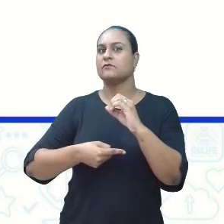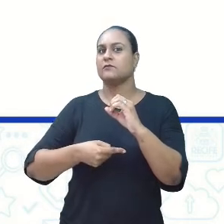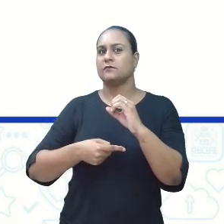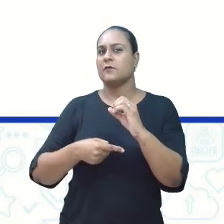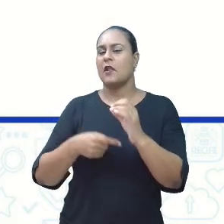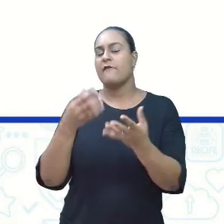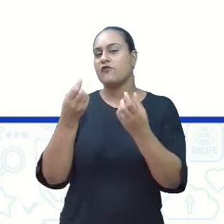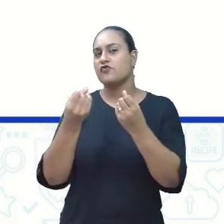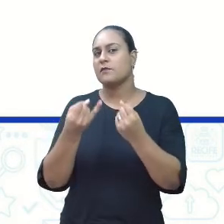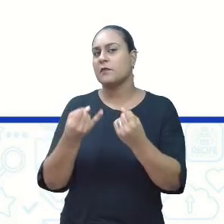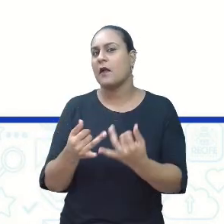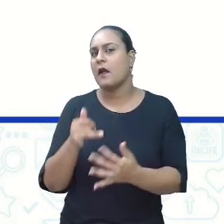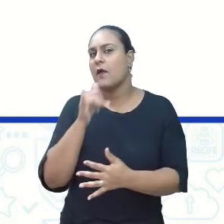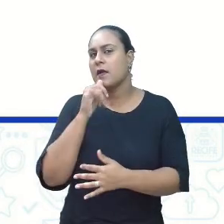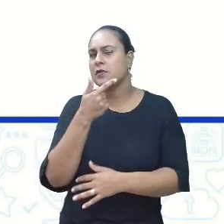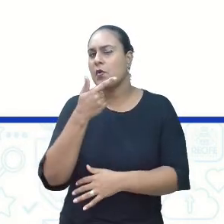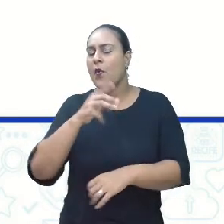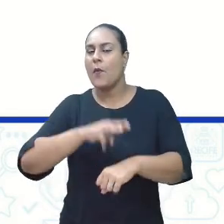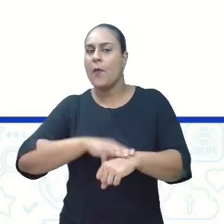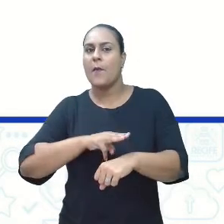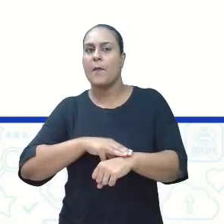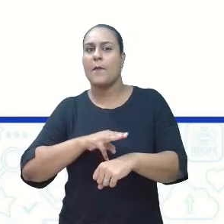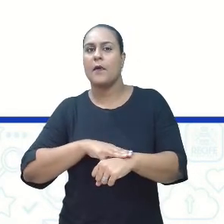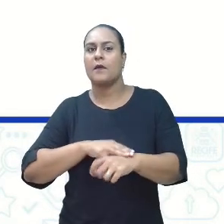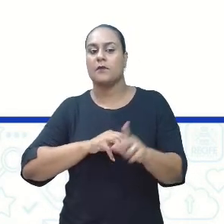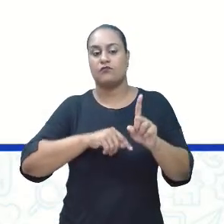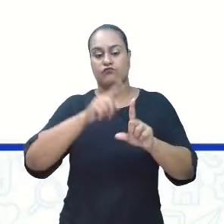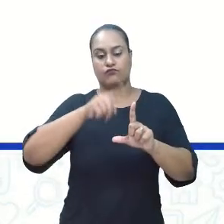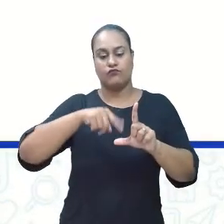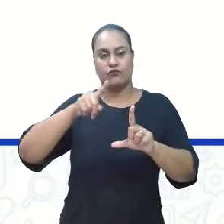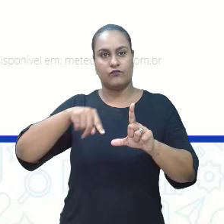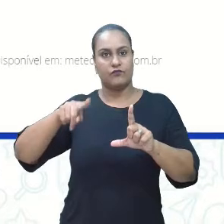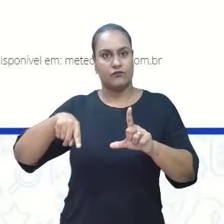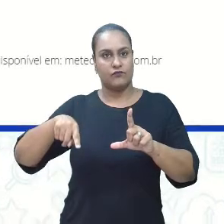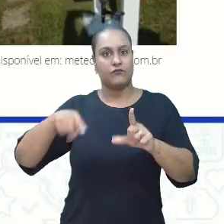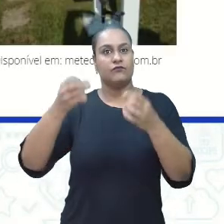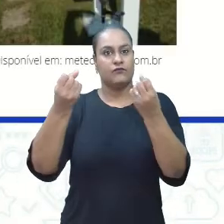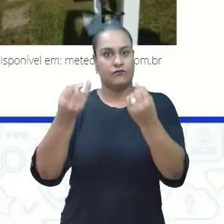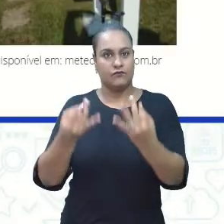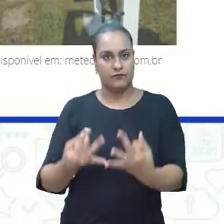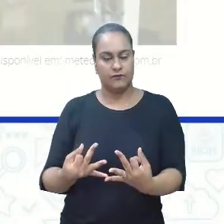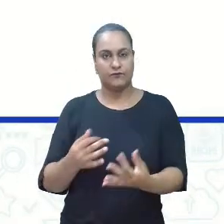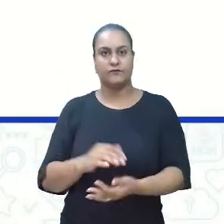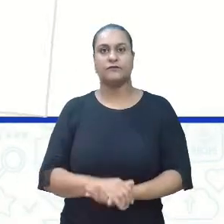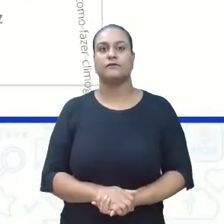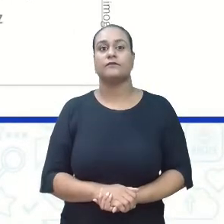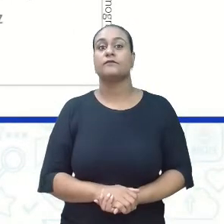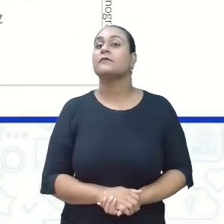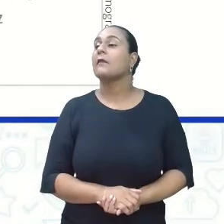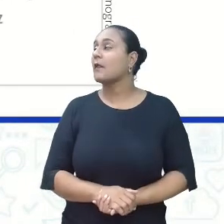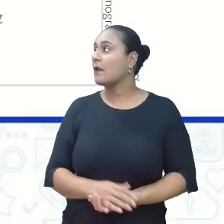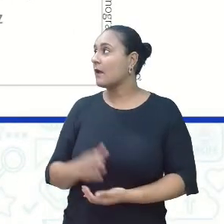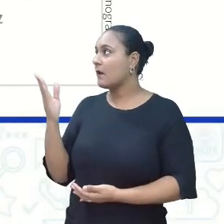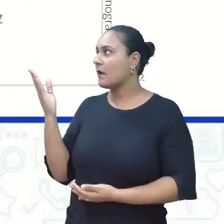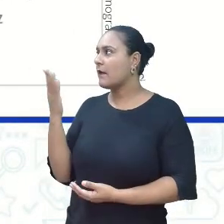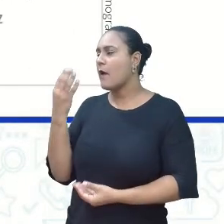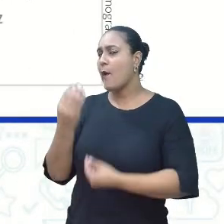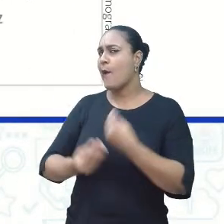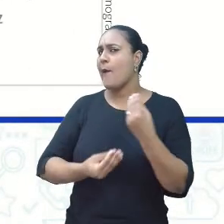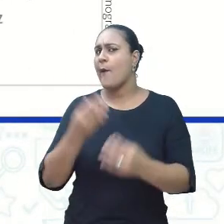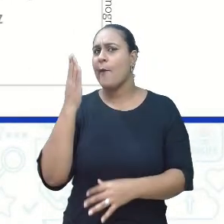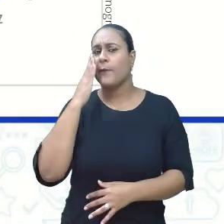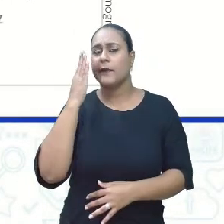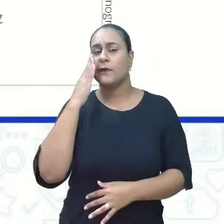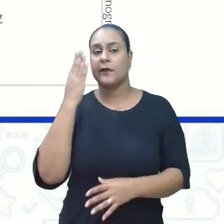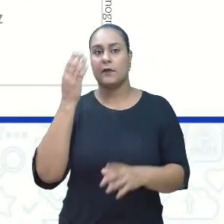porque ele me chamou aqui para a gente falar do gráfico, do climograma. Então, a gente viu que essa interpretação gráfica,